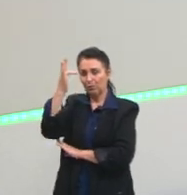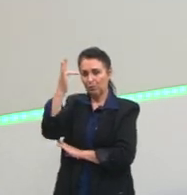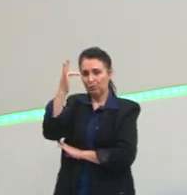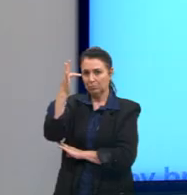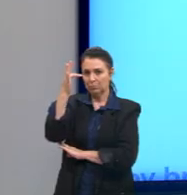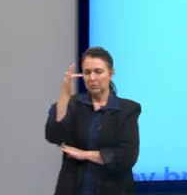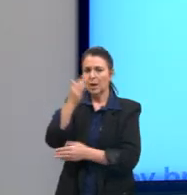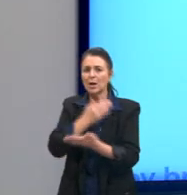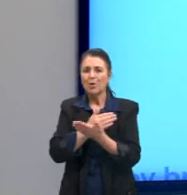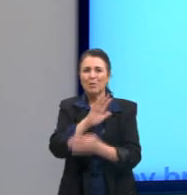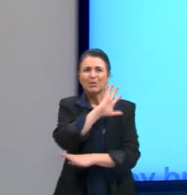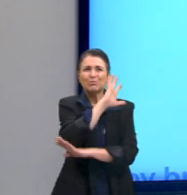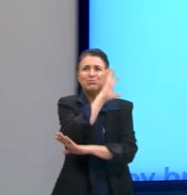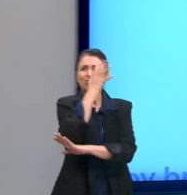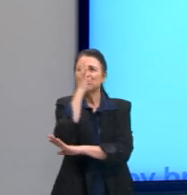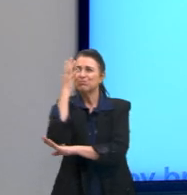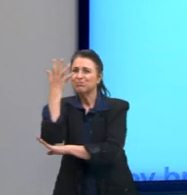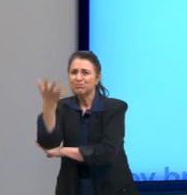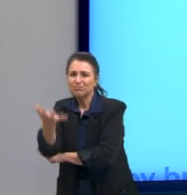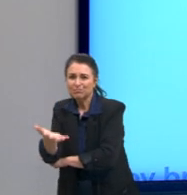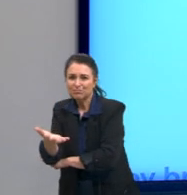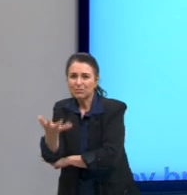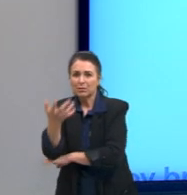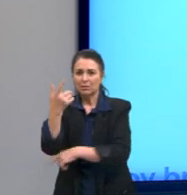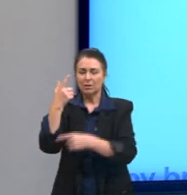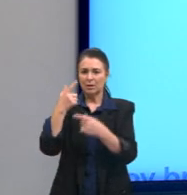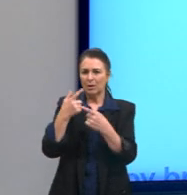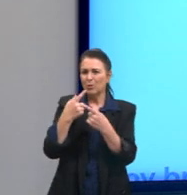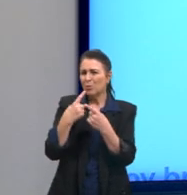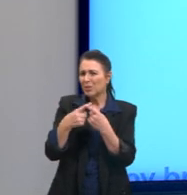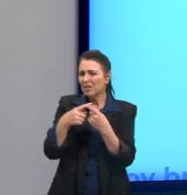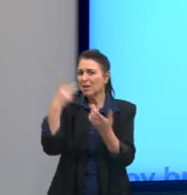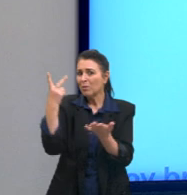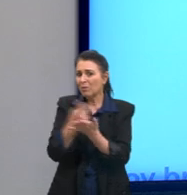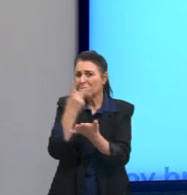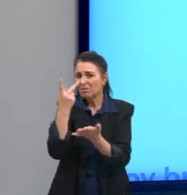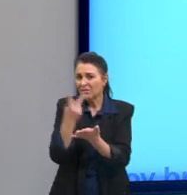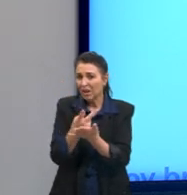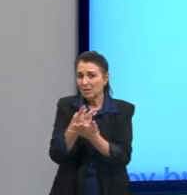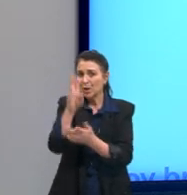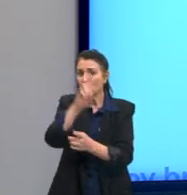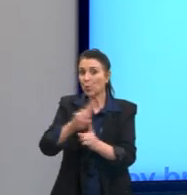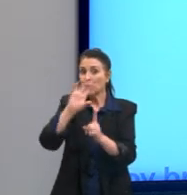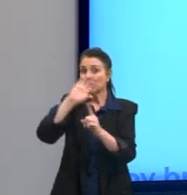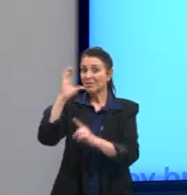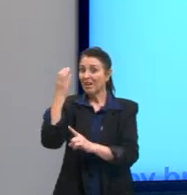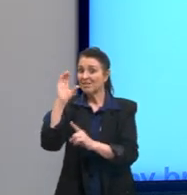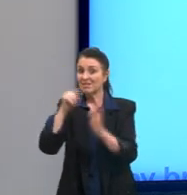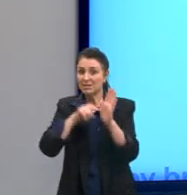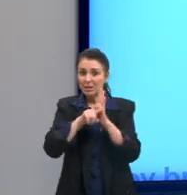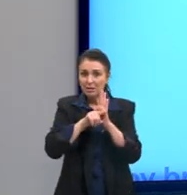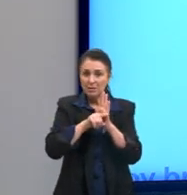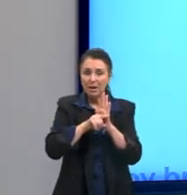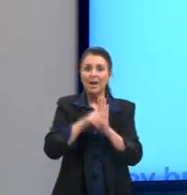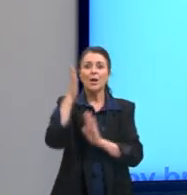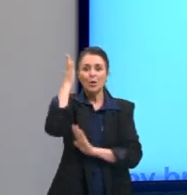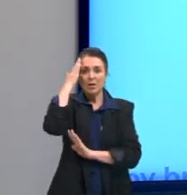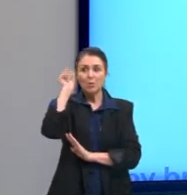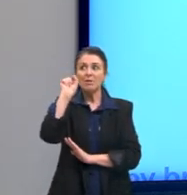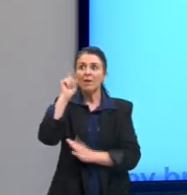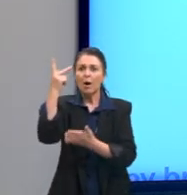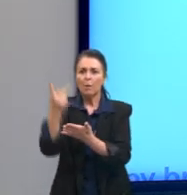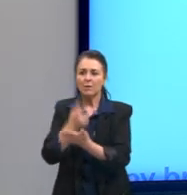começa aqui o que que é esse prever através da ciência né do cientificismo eu vou prever o futuro